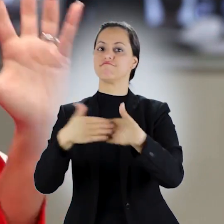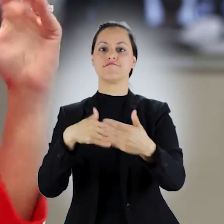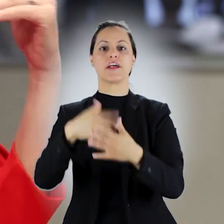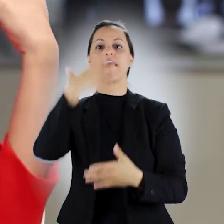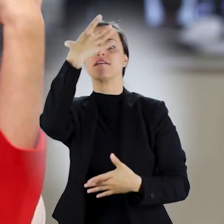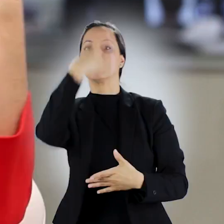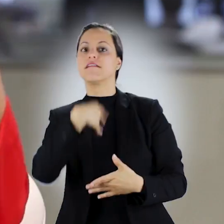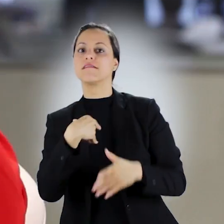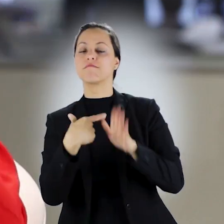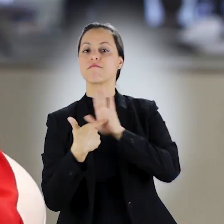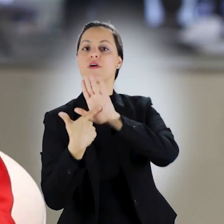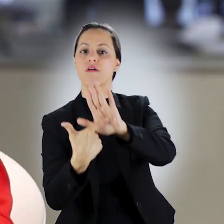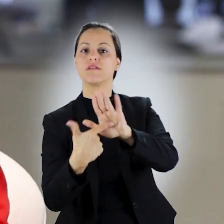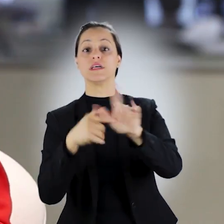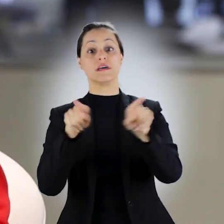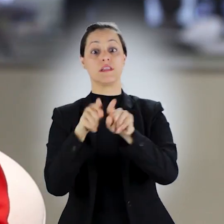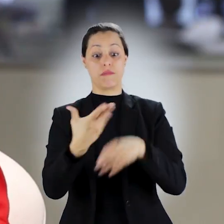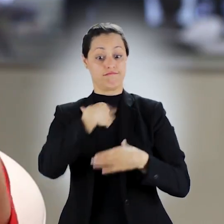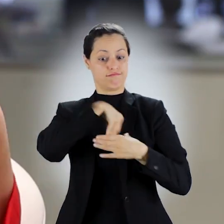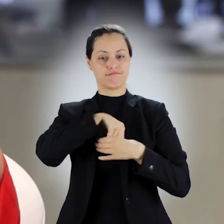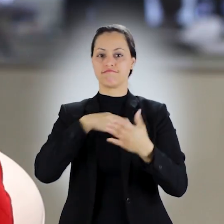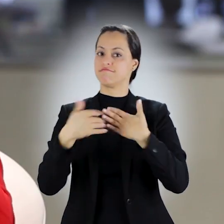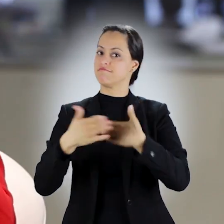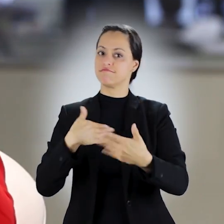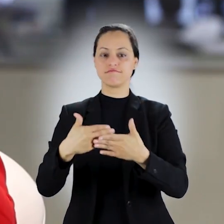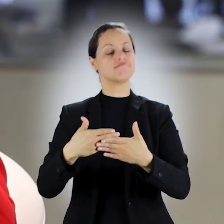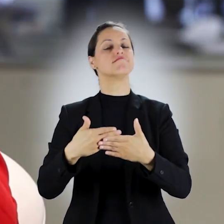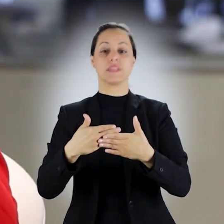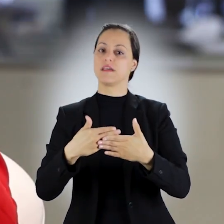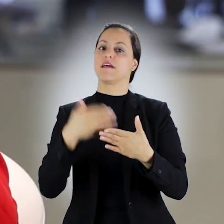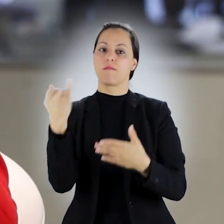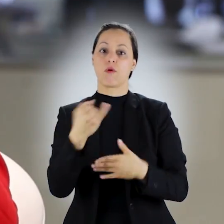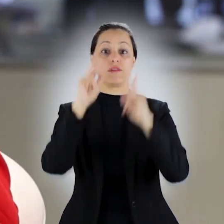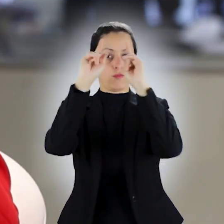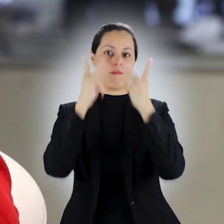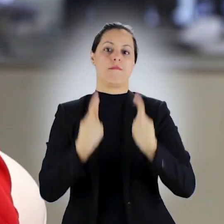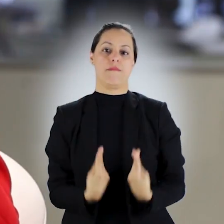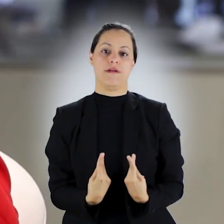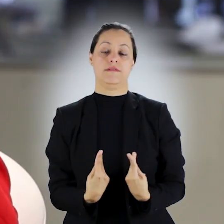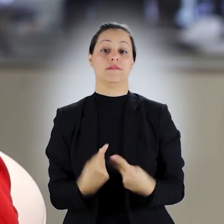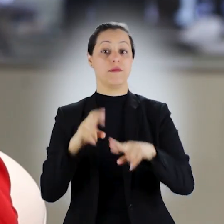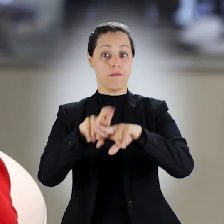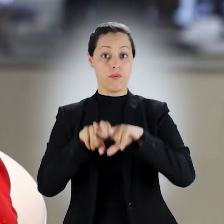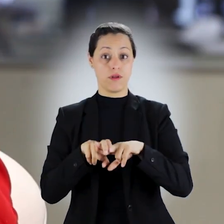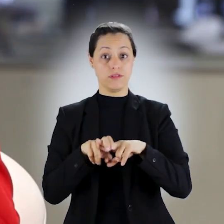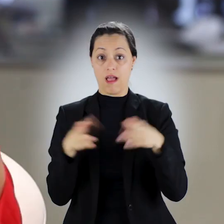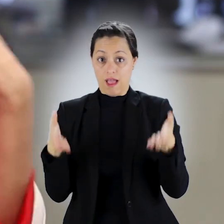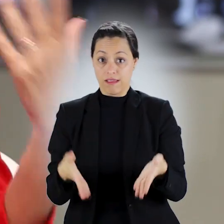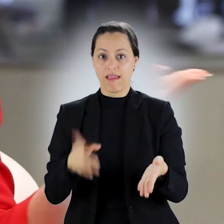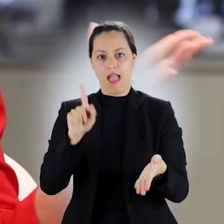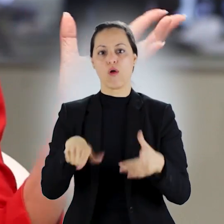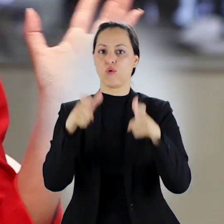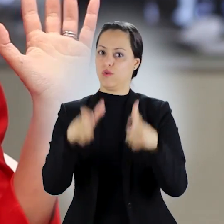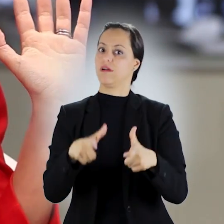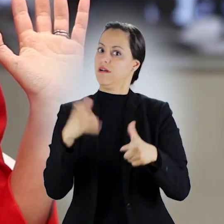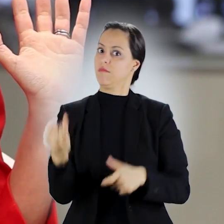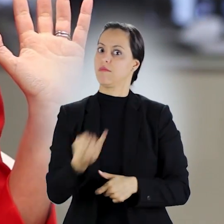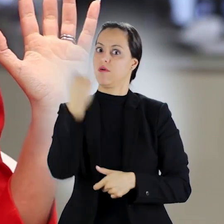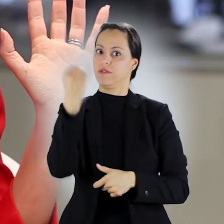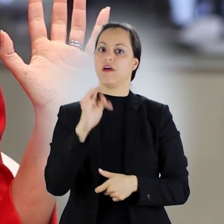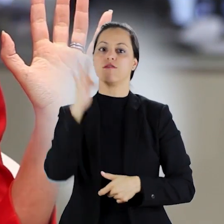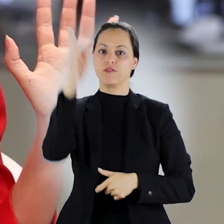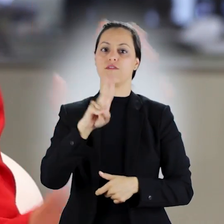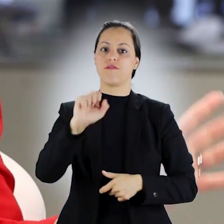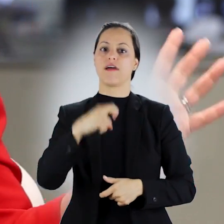humanos, independente da figura externa e do sentimento interno de cada um. Então, aqui, eu acho que